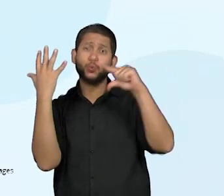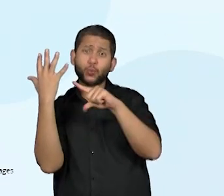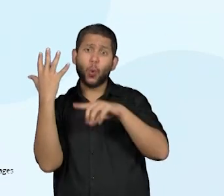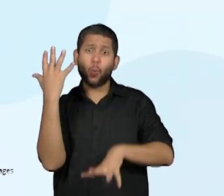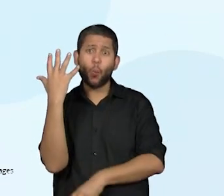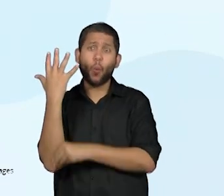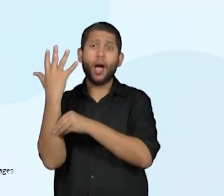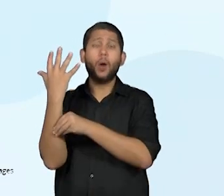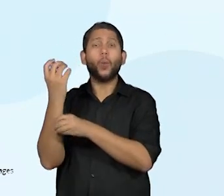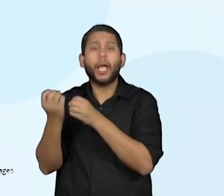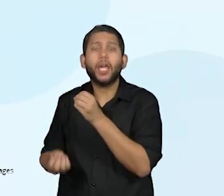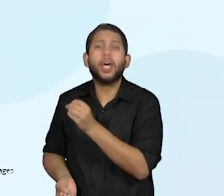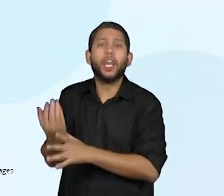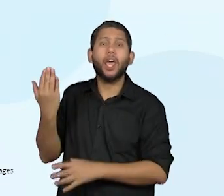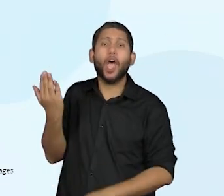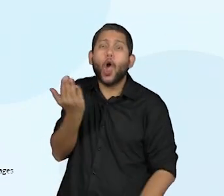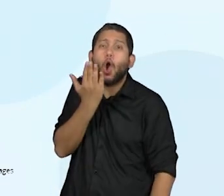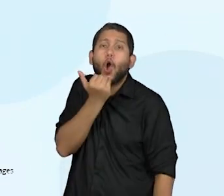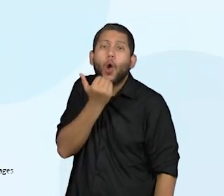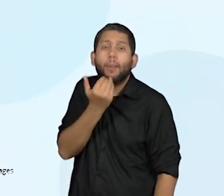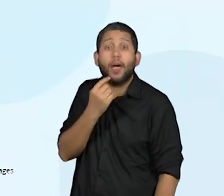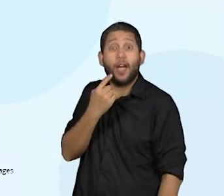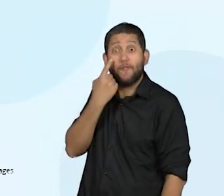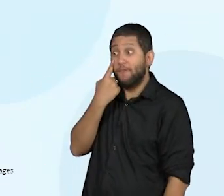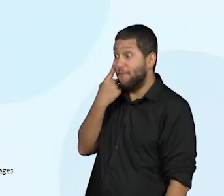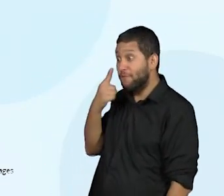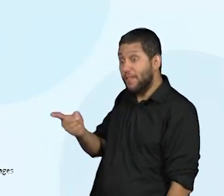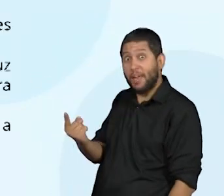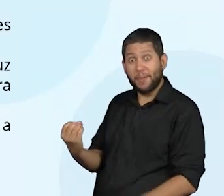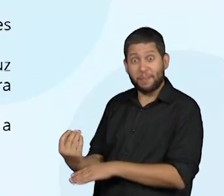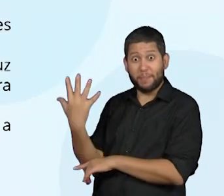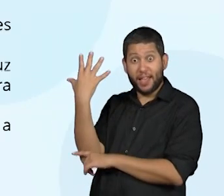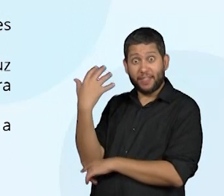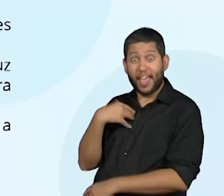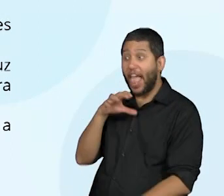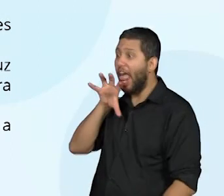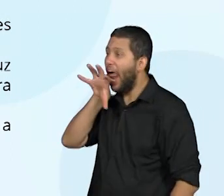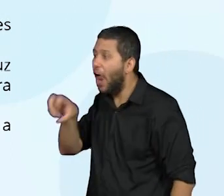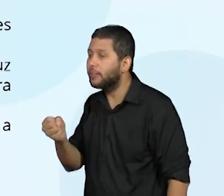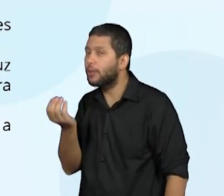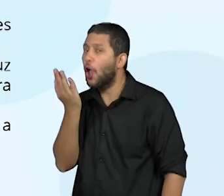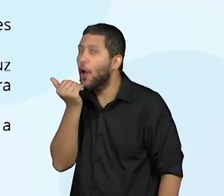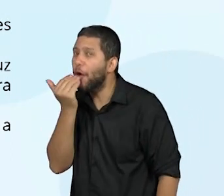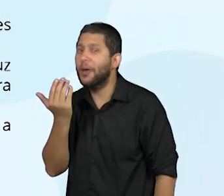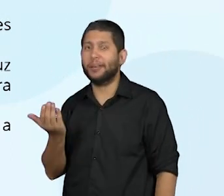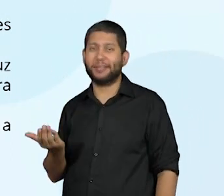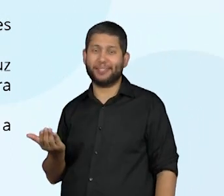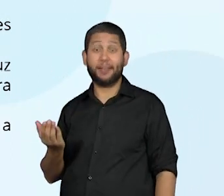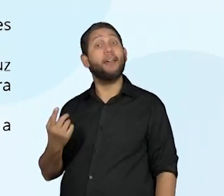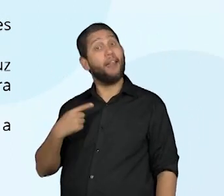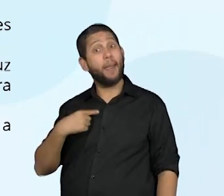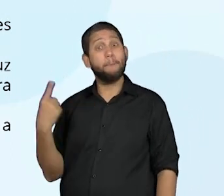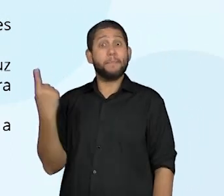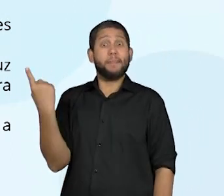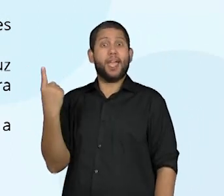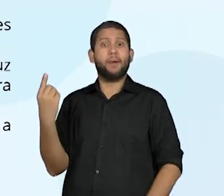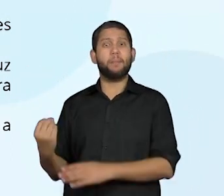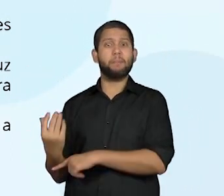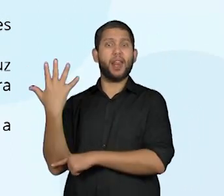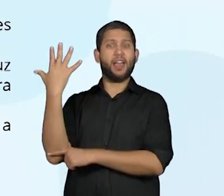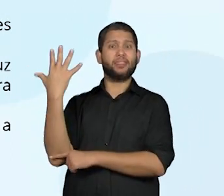Muito bem! Então, olha só, pessoal, vou deixar para vocês aqui uma cruzadinha para